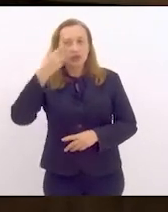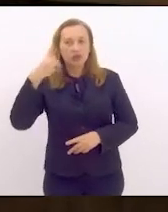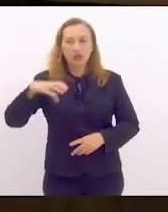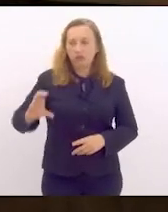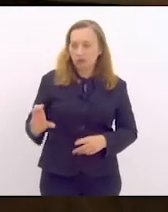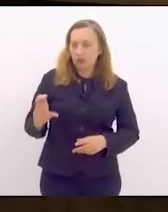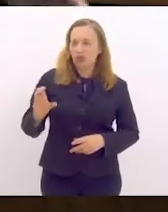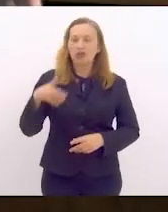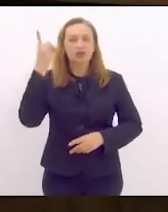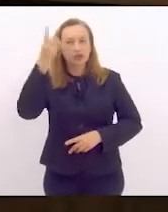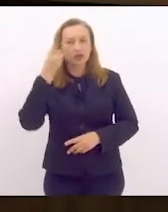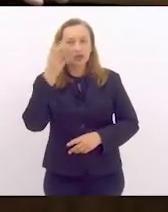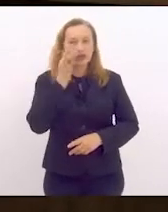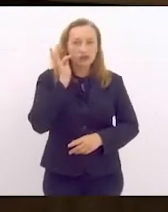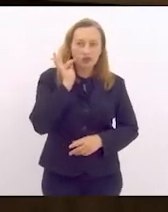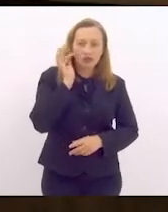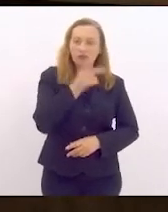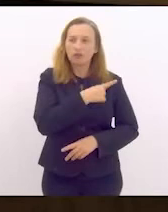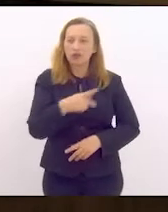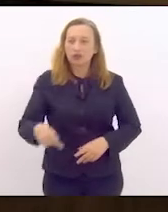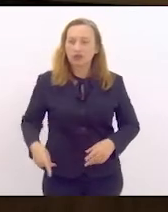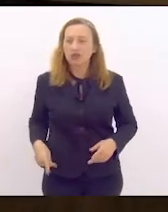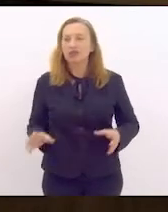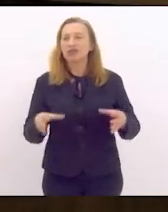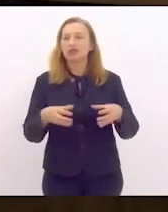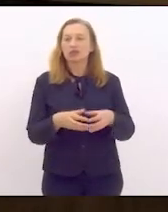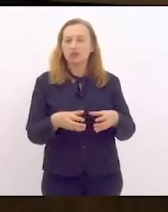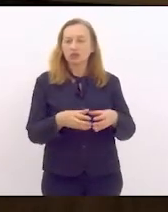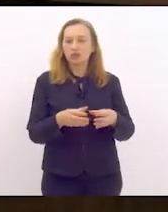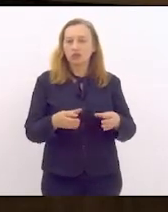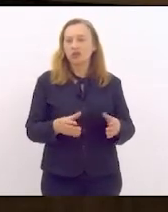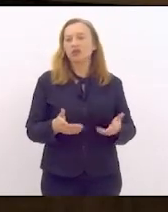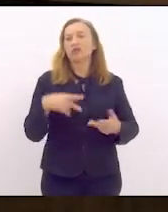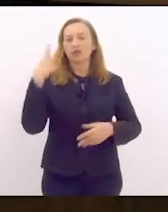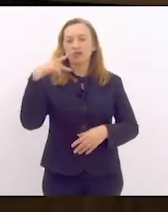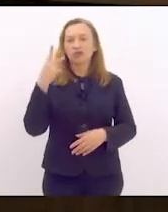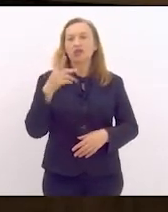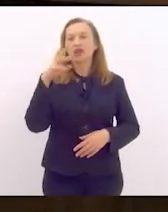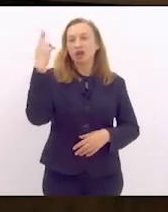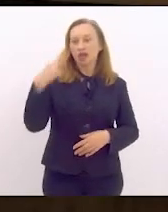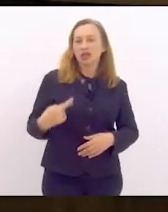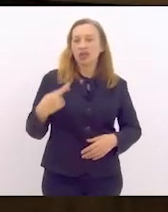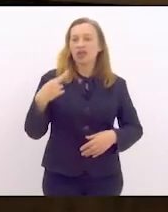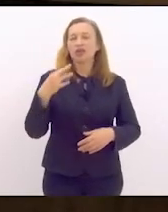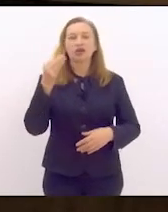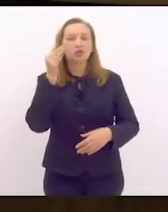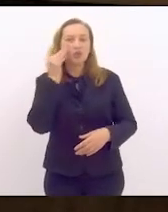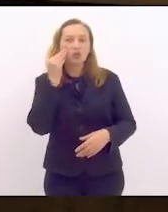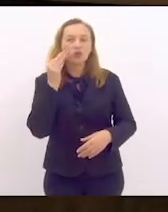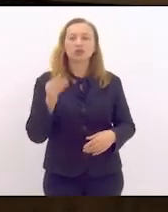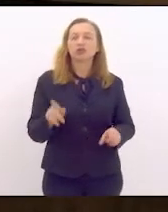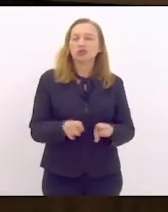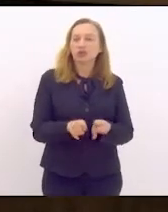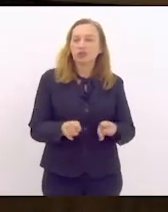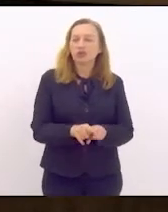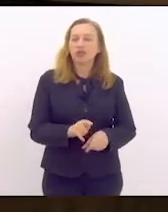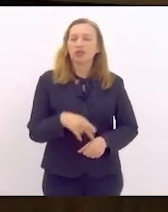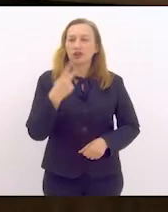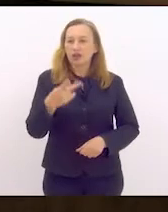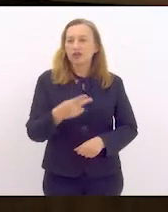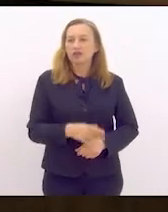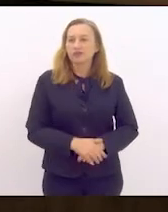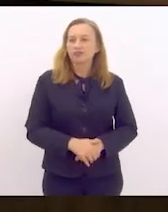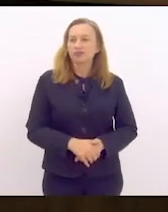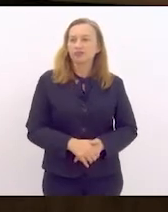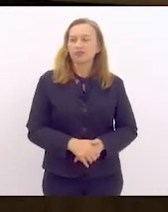enfim, o deputado Flávio Serafini é o presidente desta frente parlamentar, enfim, Renata, Mônica, e, ao mesmo tempo, dizer que